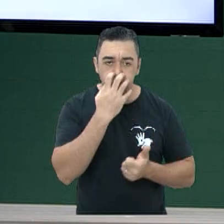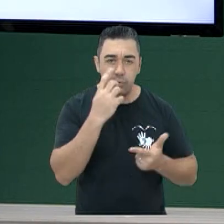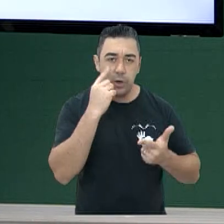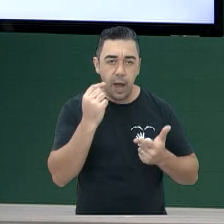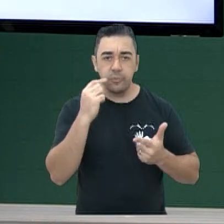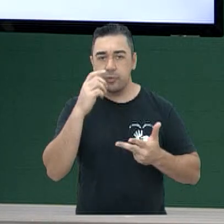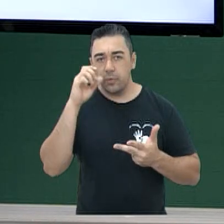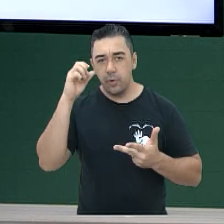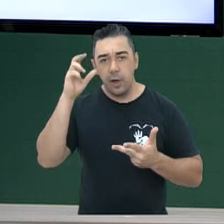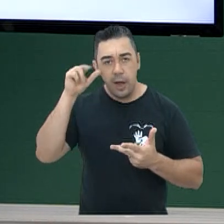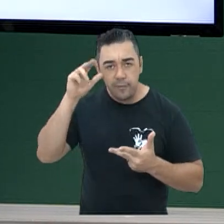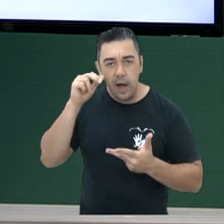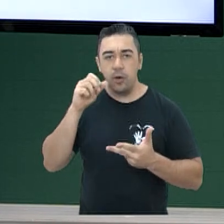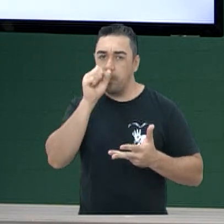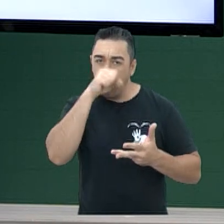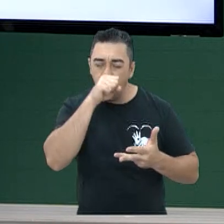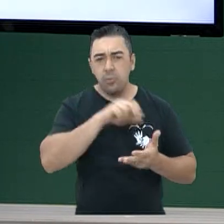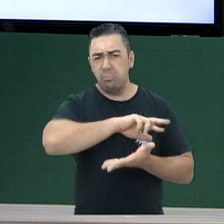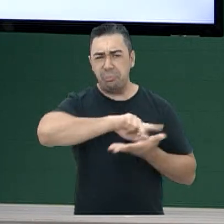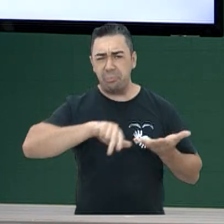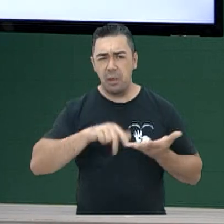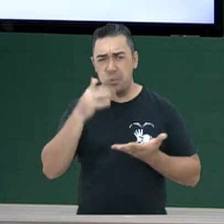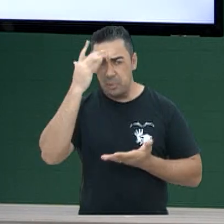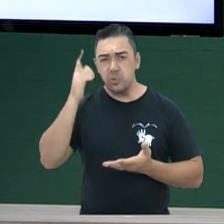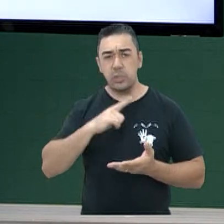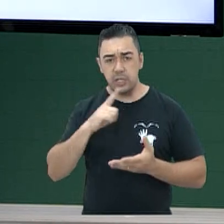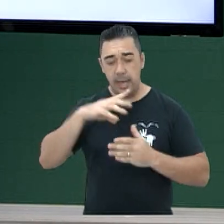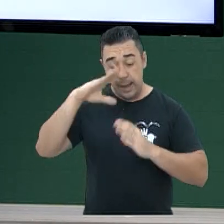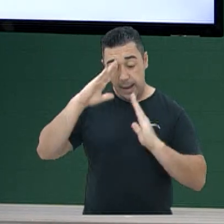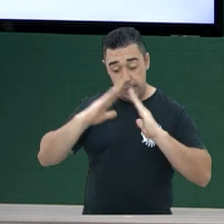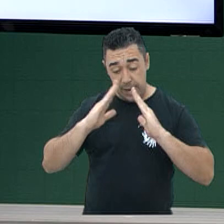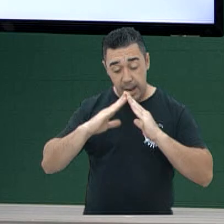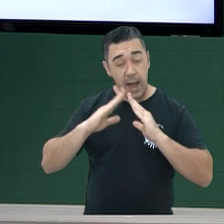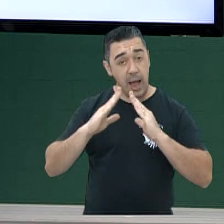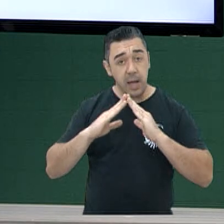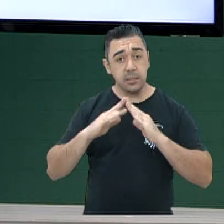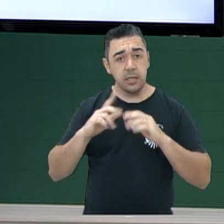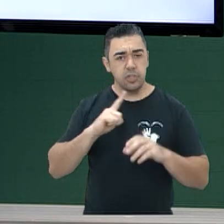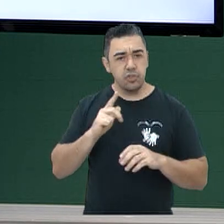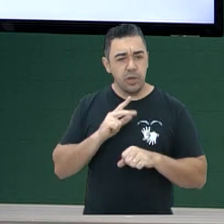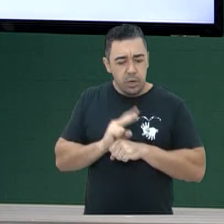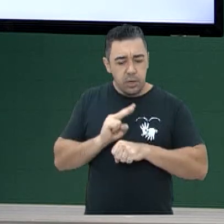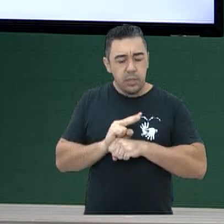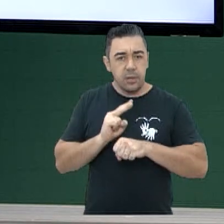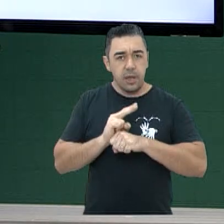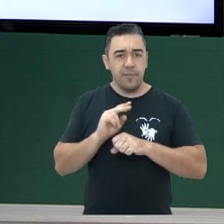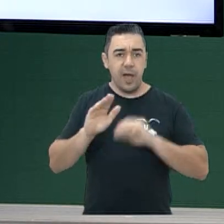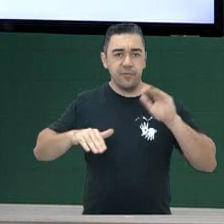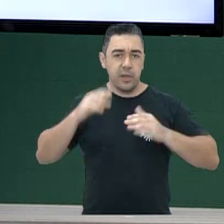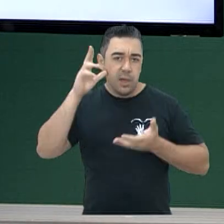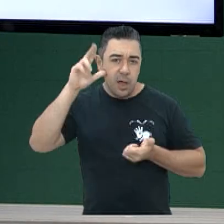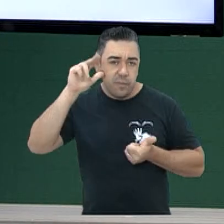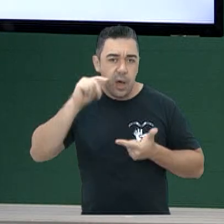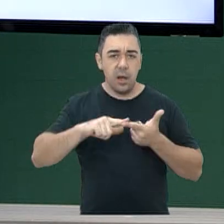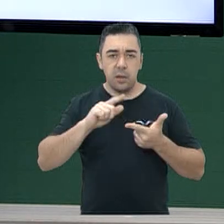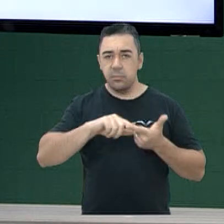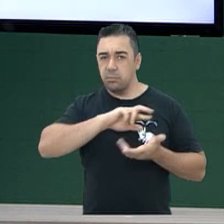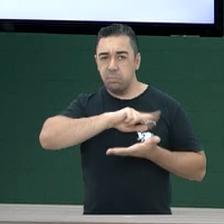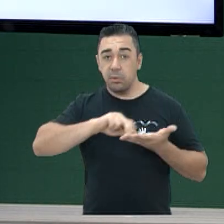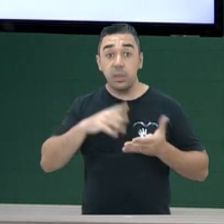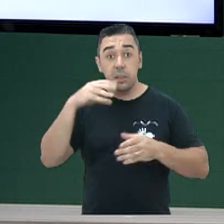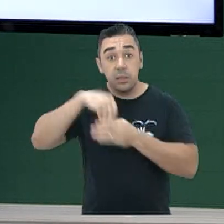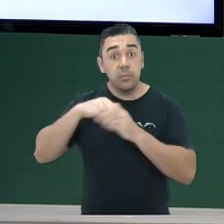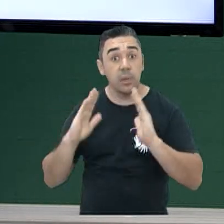cavalo, com vaca, com porco, né? Muitas pessoas criavam esses animais que são criados em estábulos ou retiriam dentro da